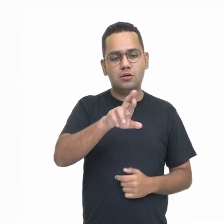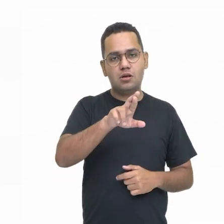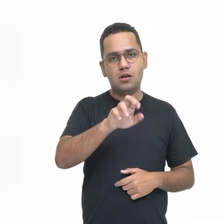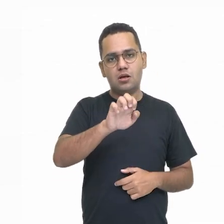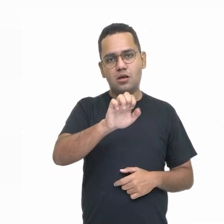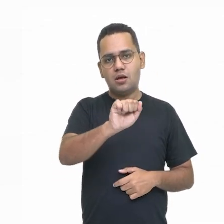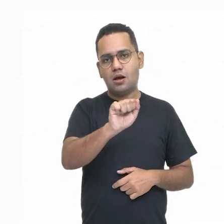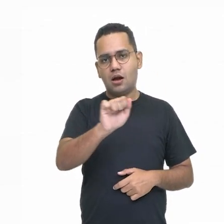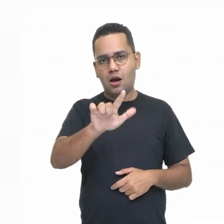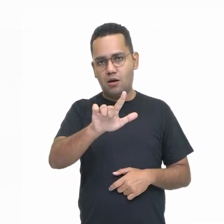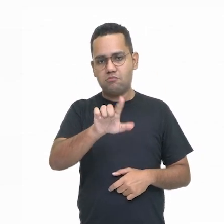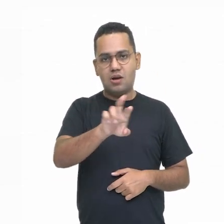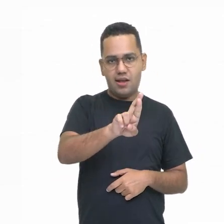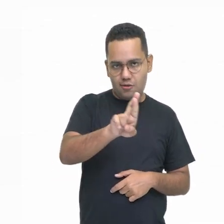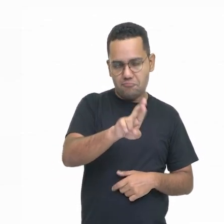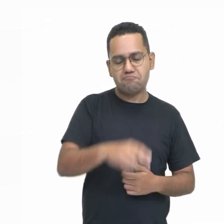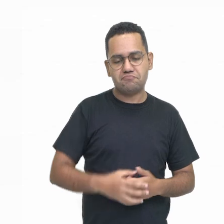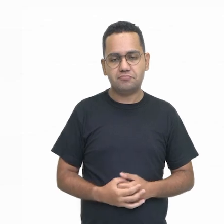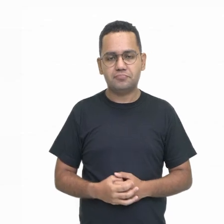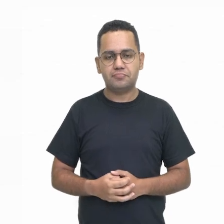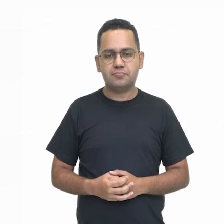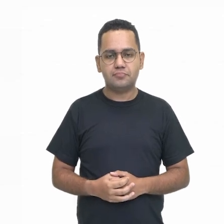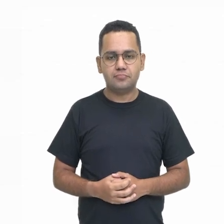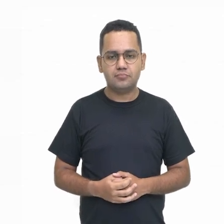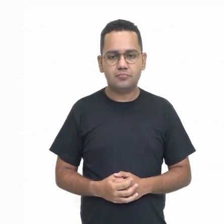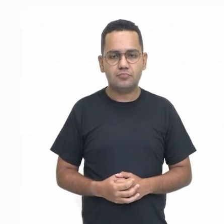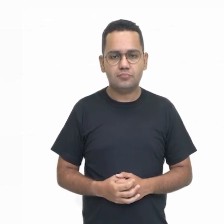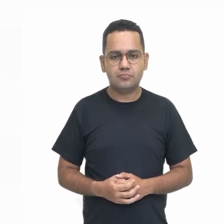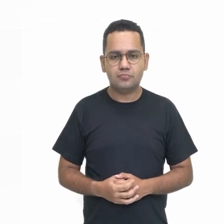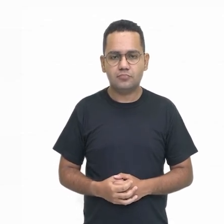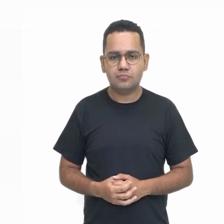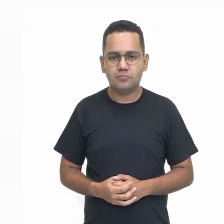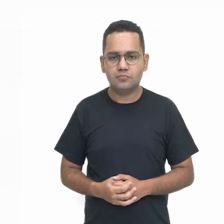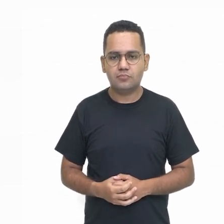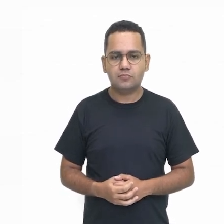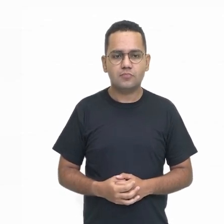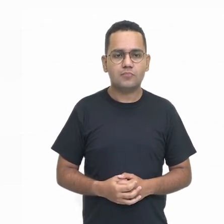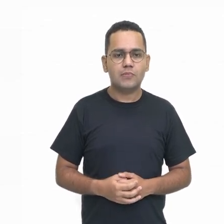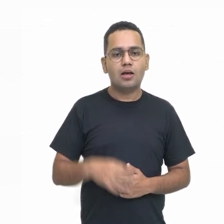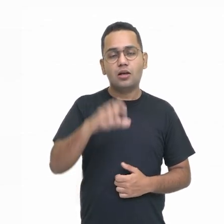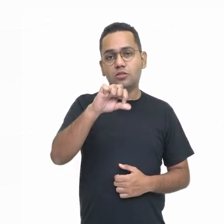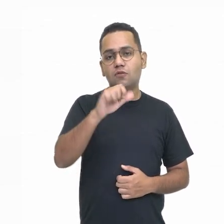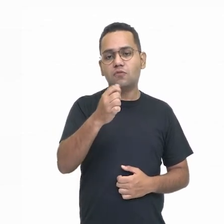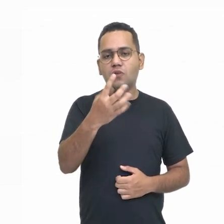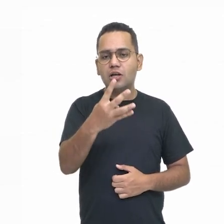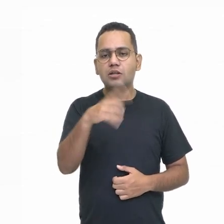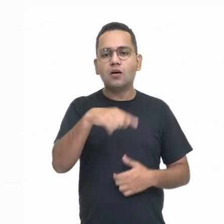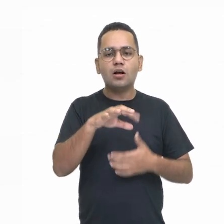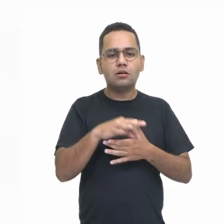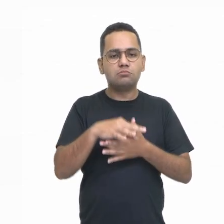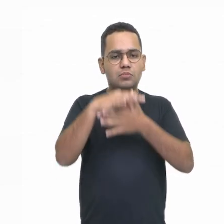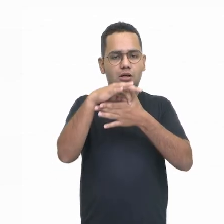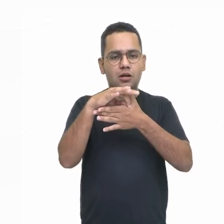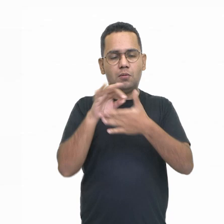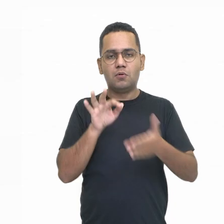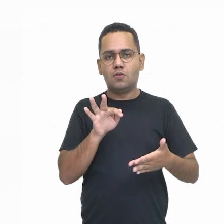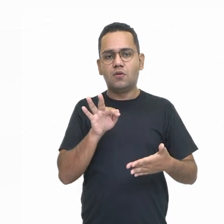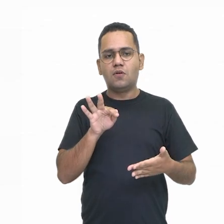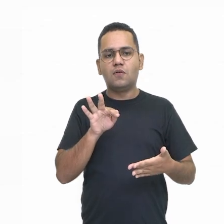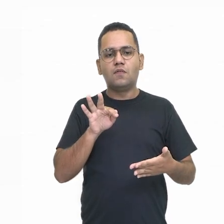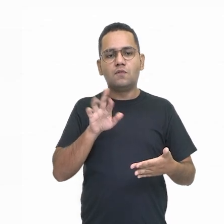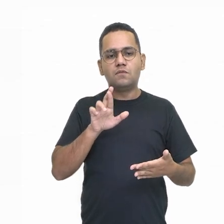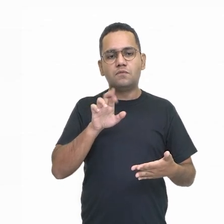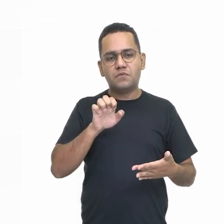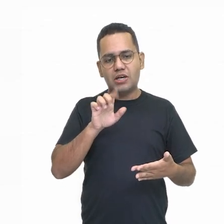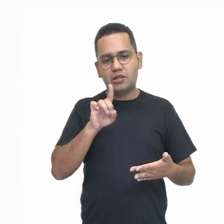Em 1994, o Plano Real, liderado justamente por Fernando Henrique Cardoso, ele consegue estabilizar